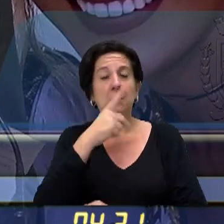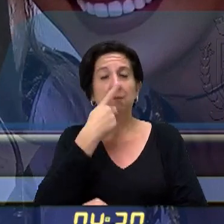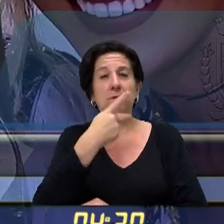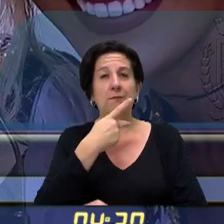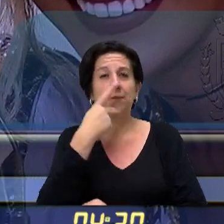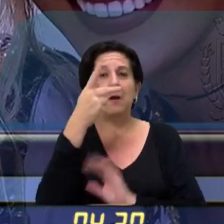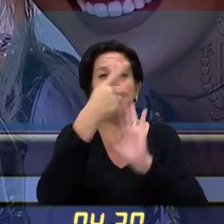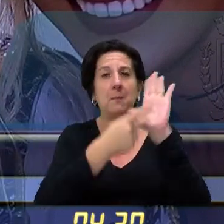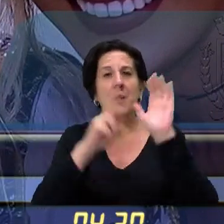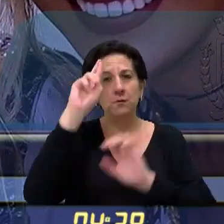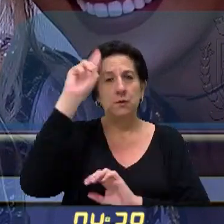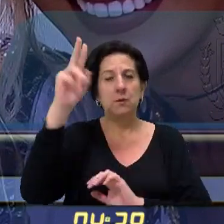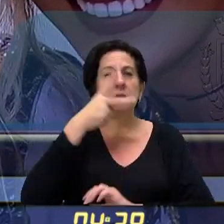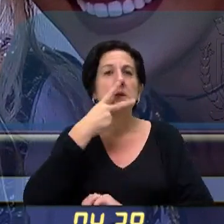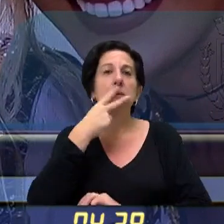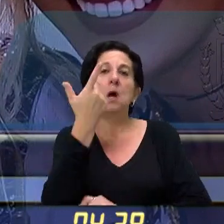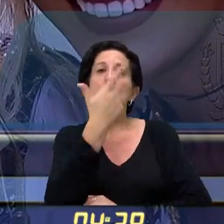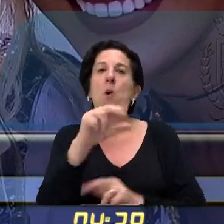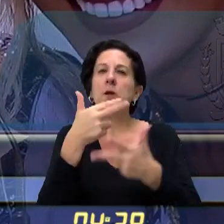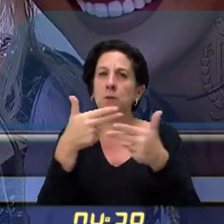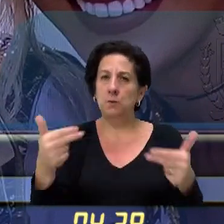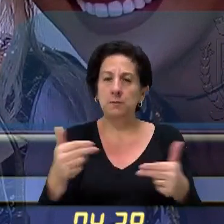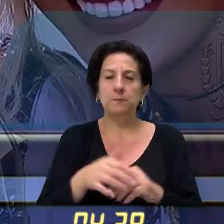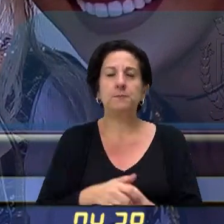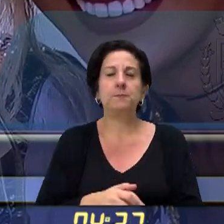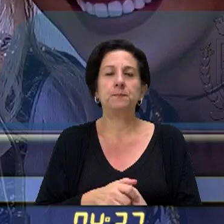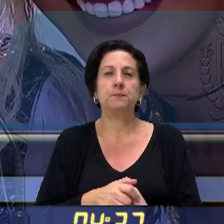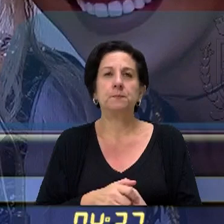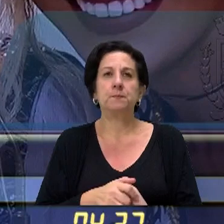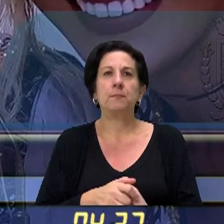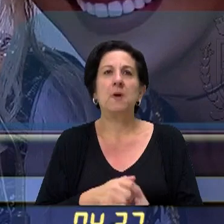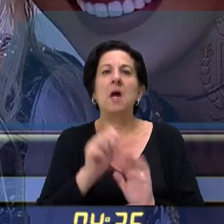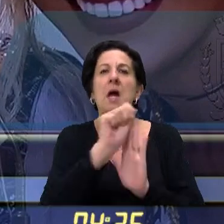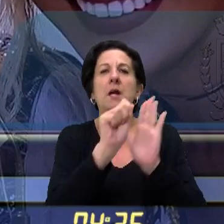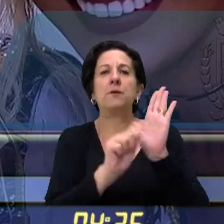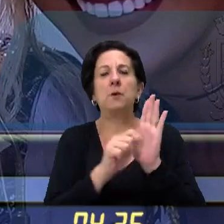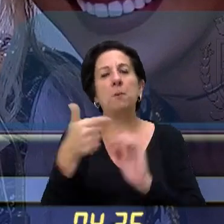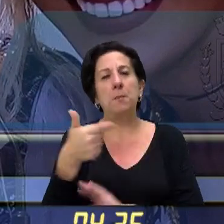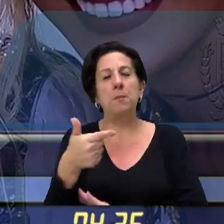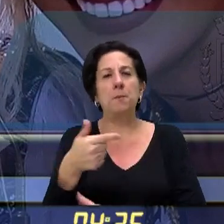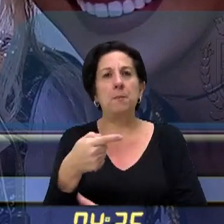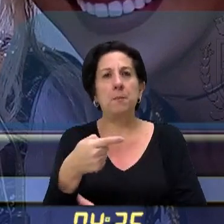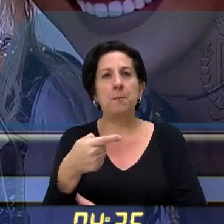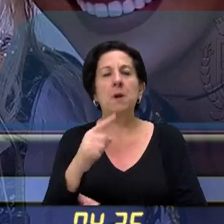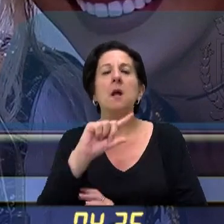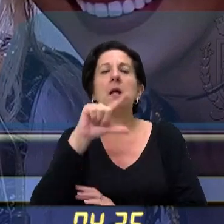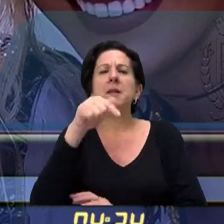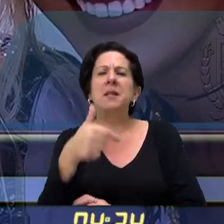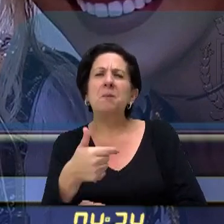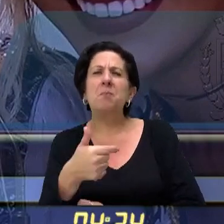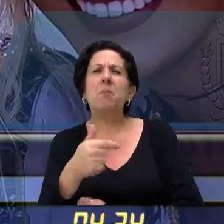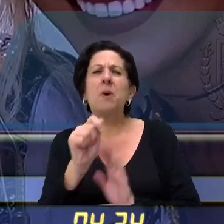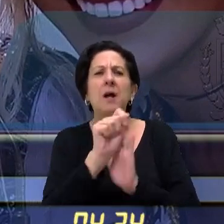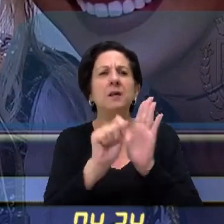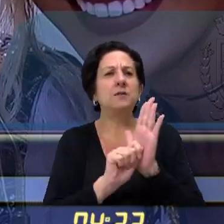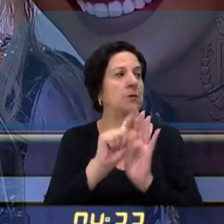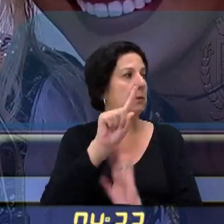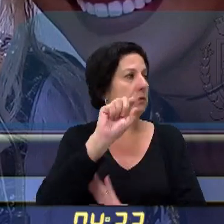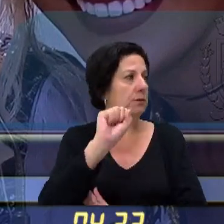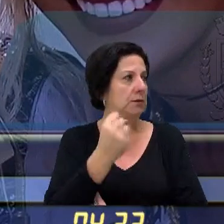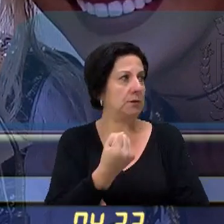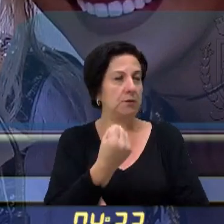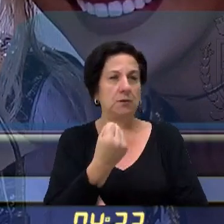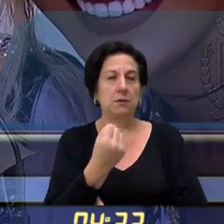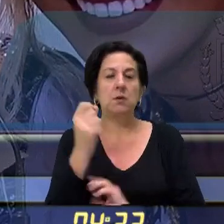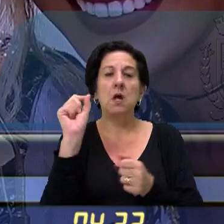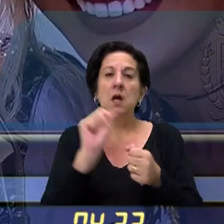plano diretor de Santa Cruz do Sul e da outras providências. Então tem o artigo 1º, depois lá no artigo 18, a